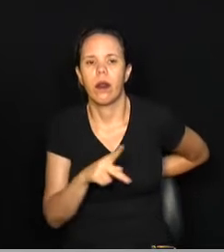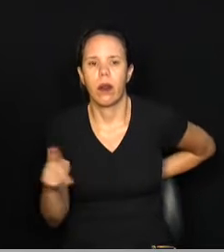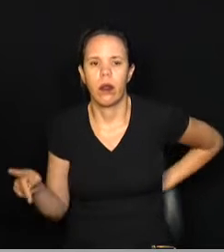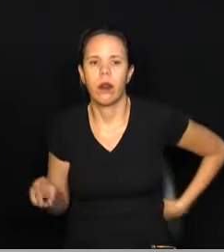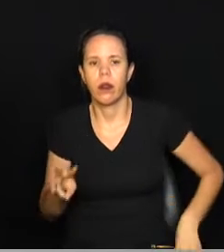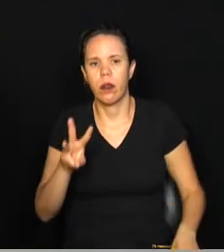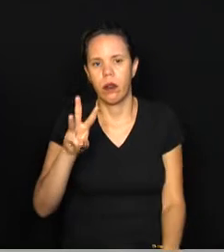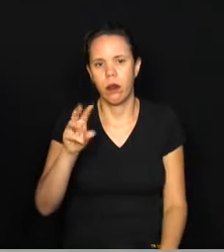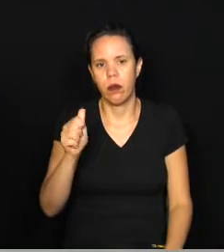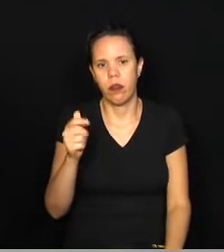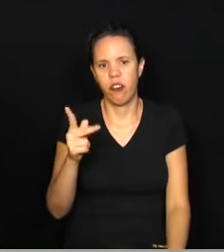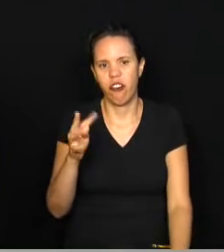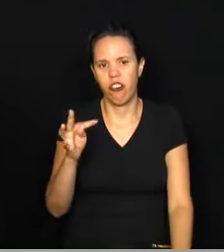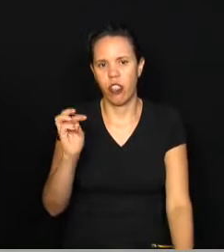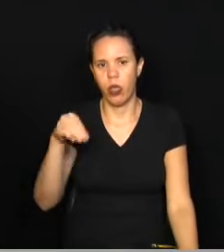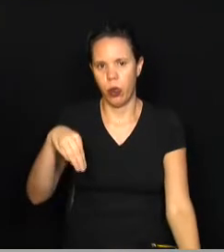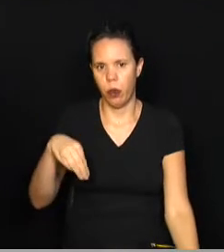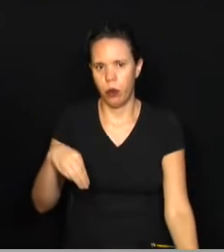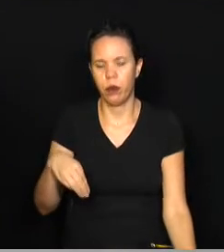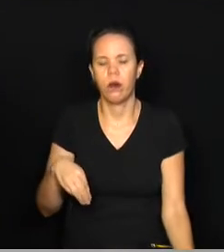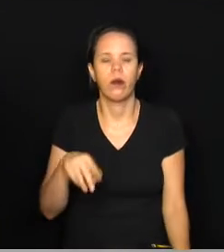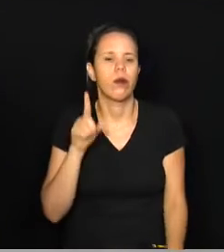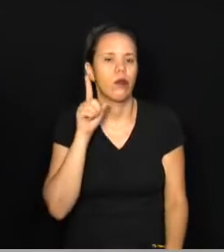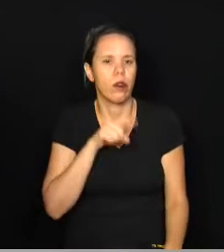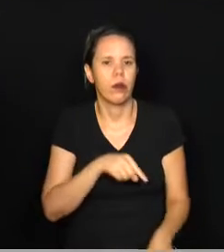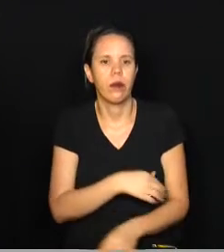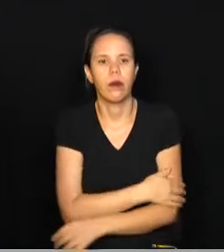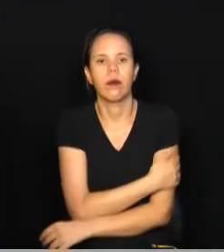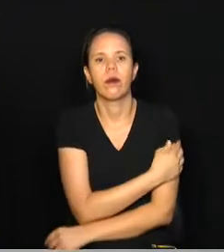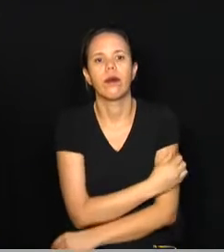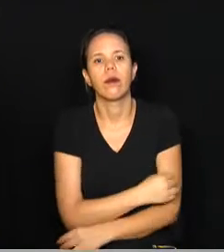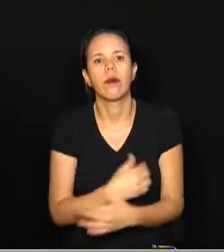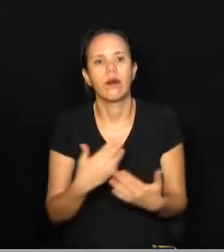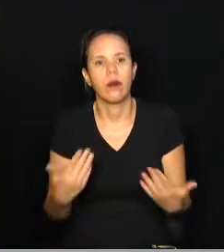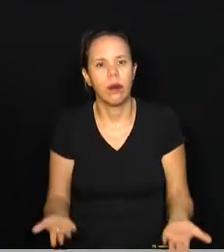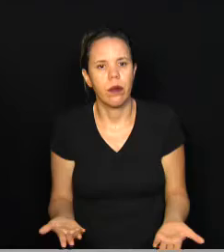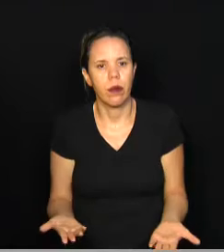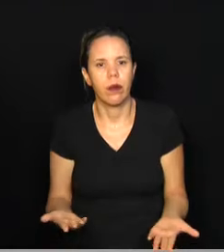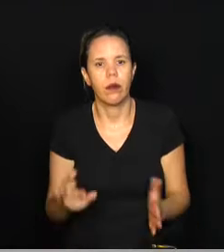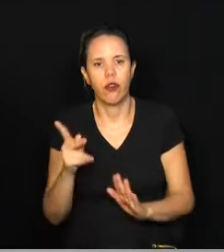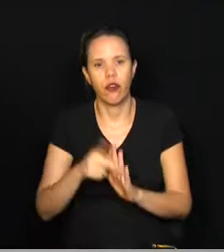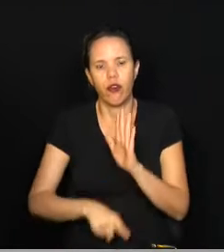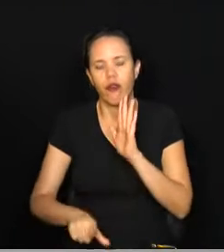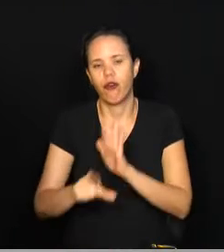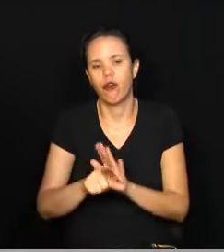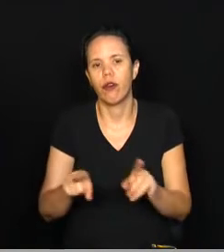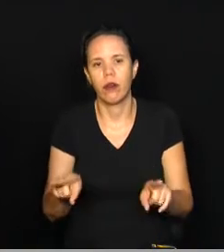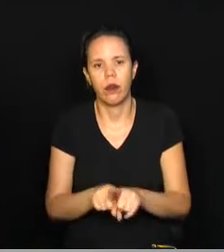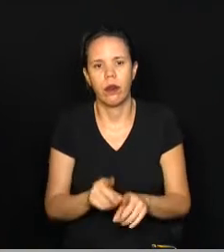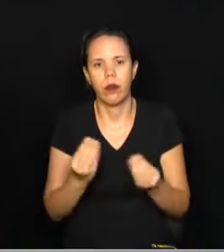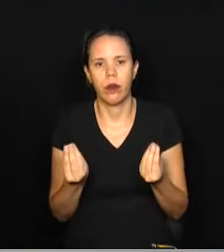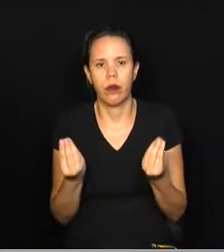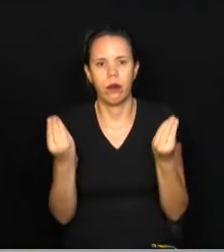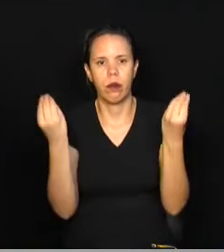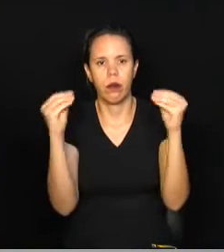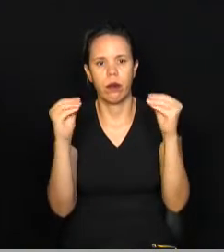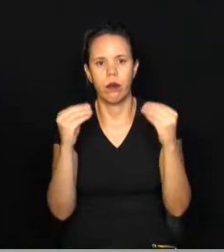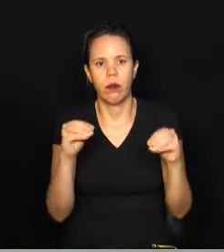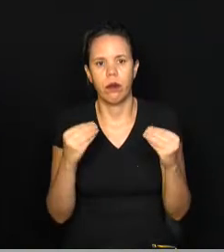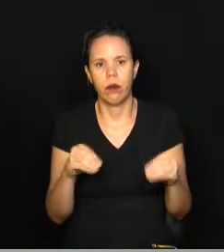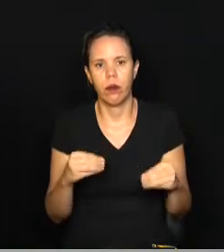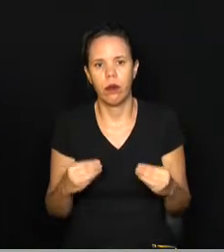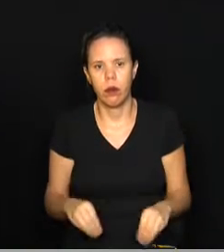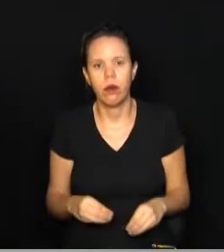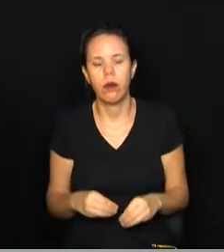Luiz. Então, o que eu vejo hoje, esse projeto de lei sendo colocado para